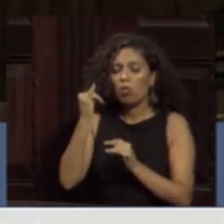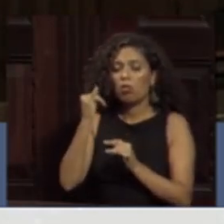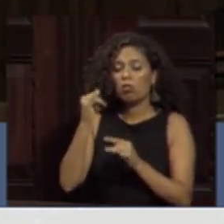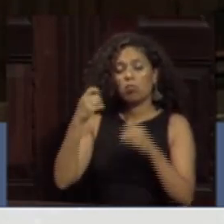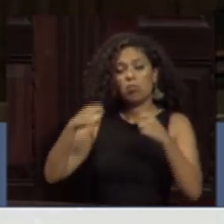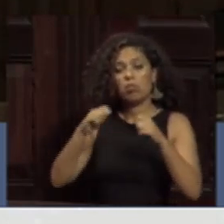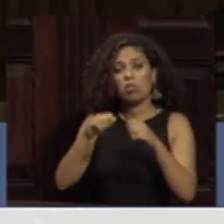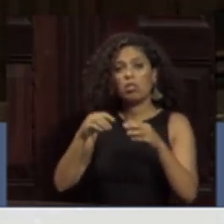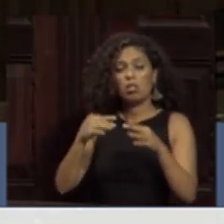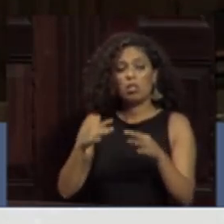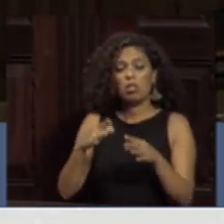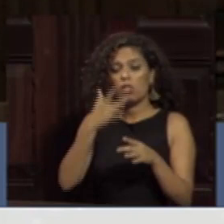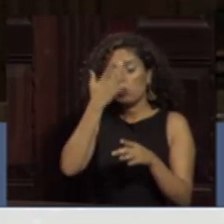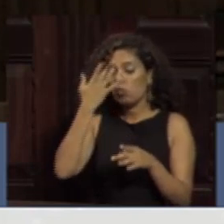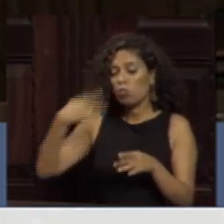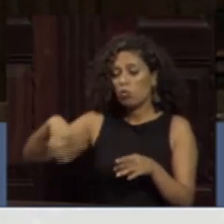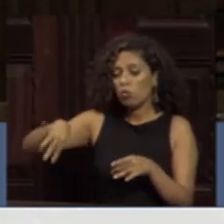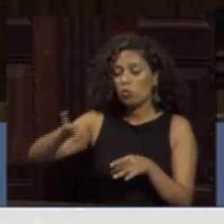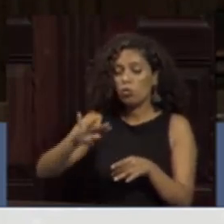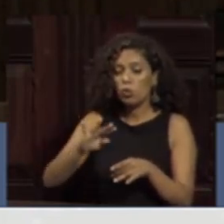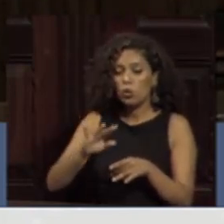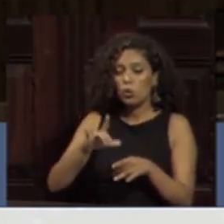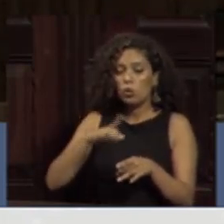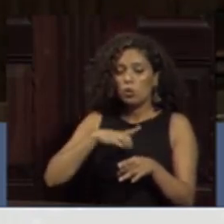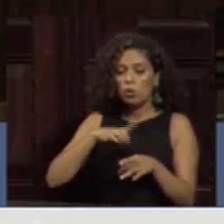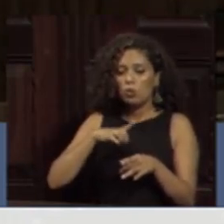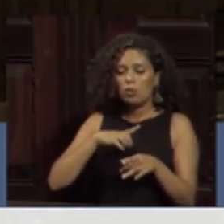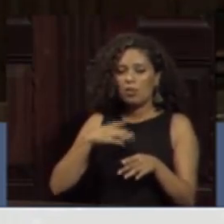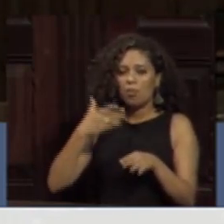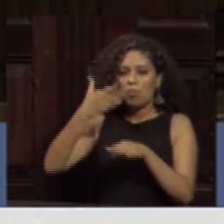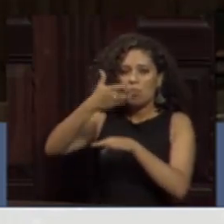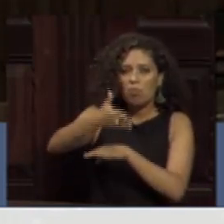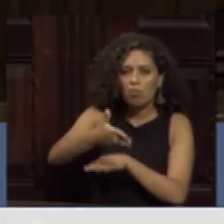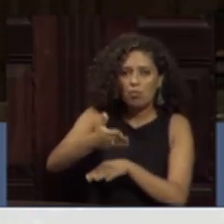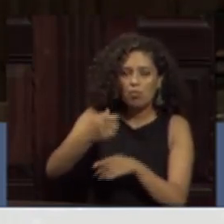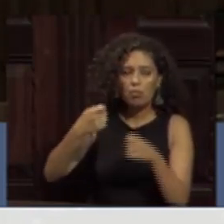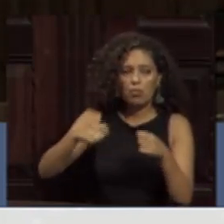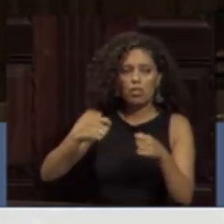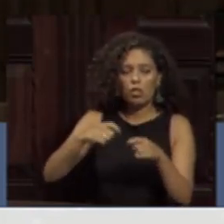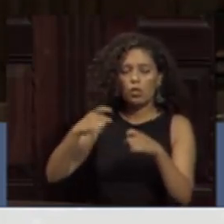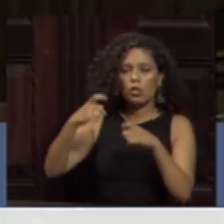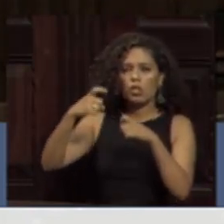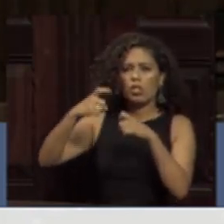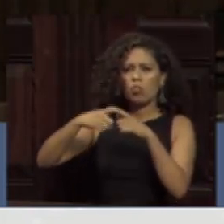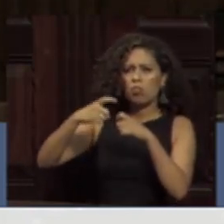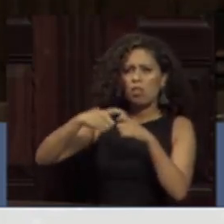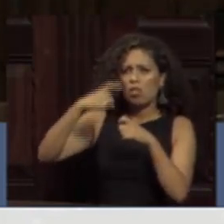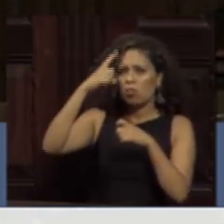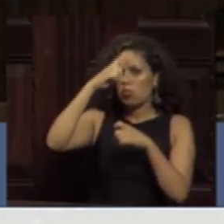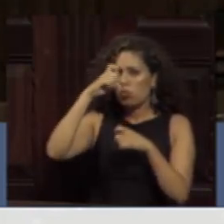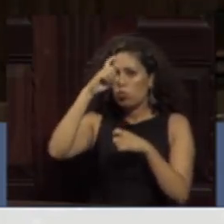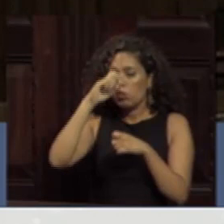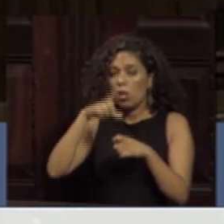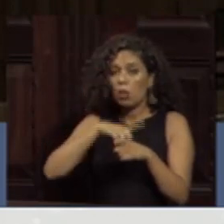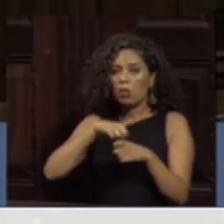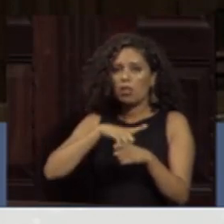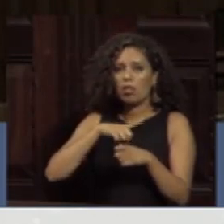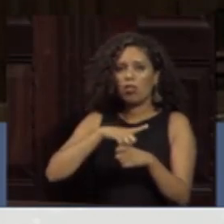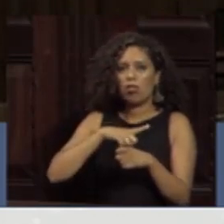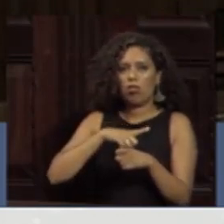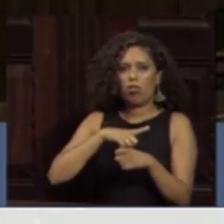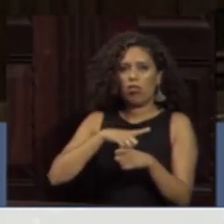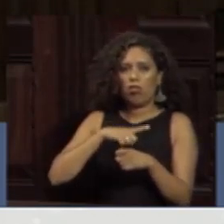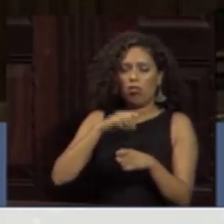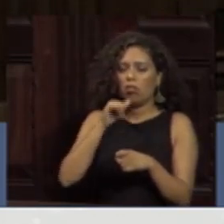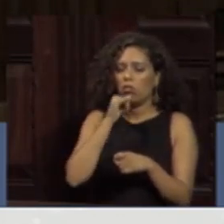disposição dos hospitais de saúde pública e, consequentemente, das cidadãs fluminenses. Mas, na prática, não é